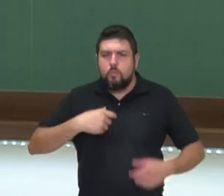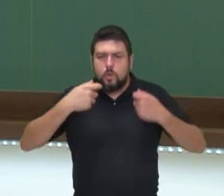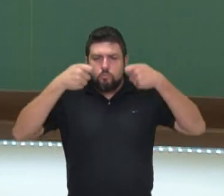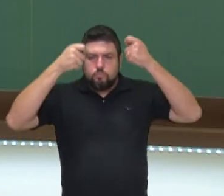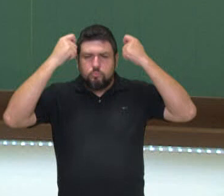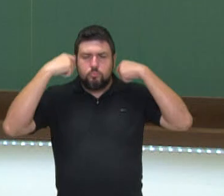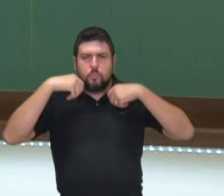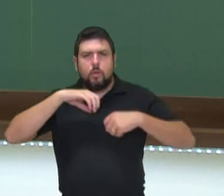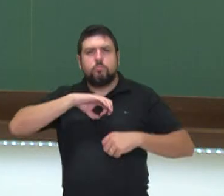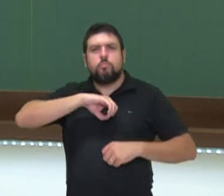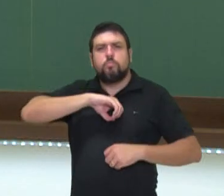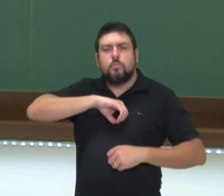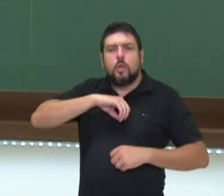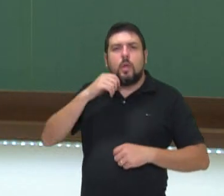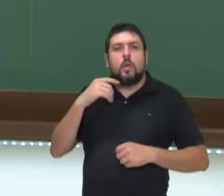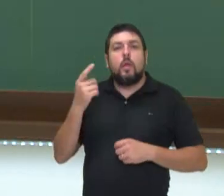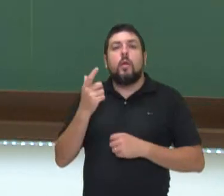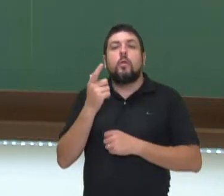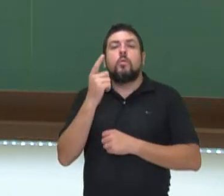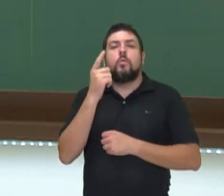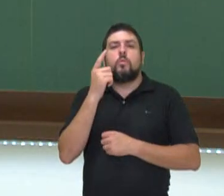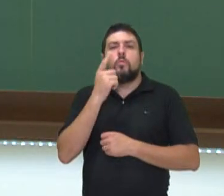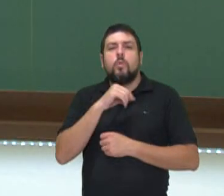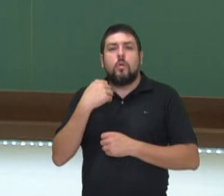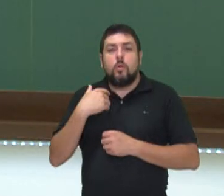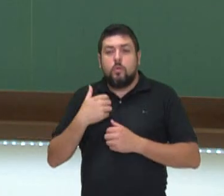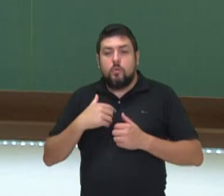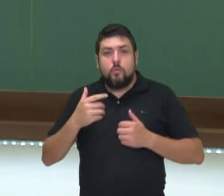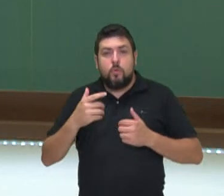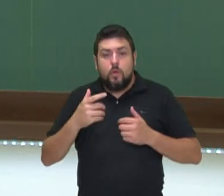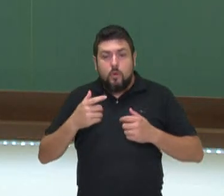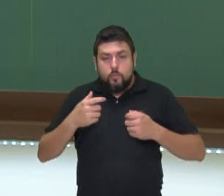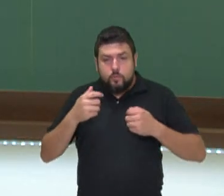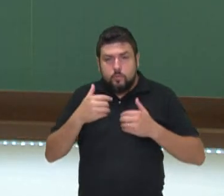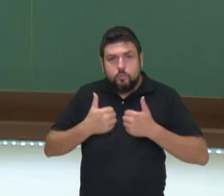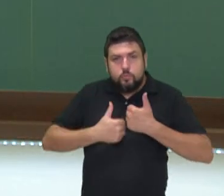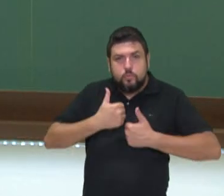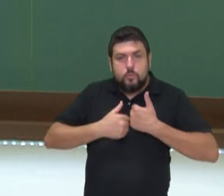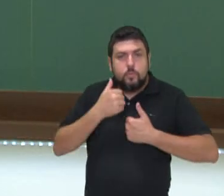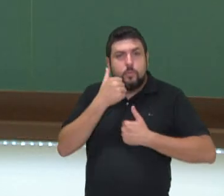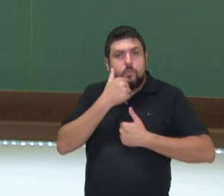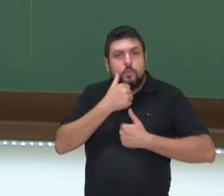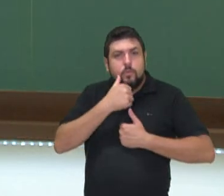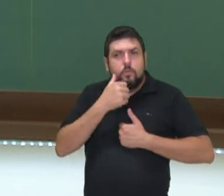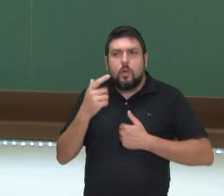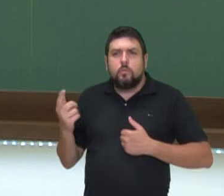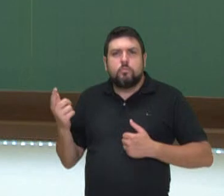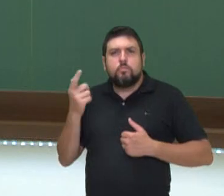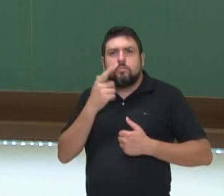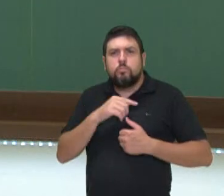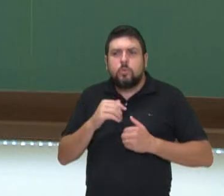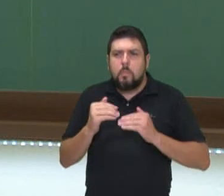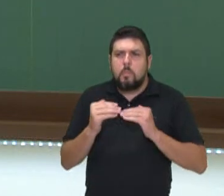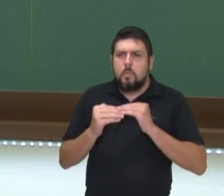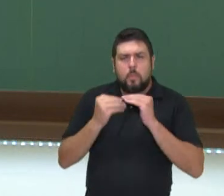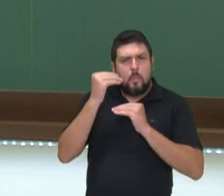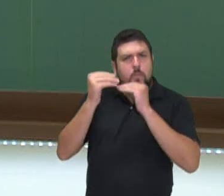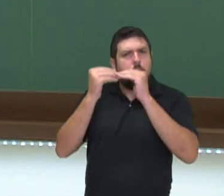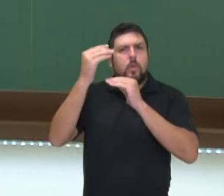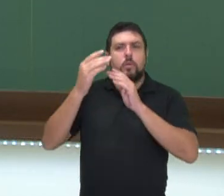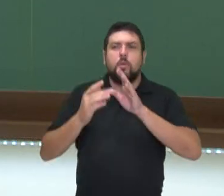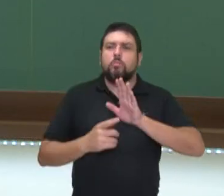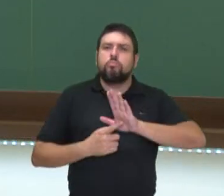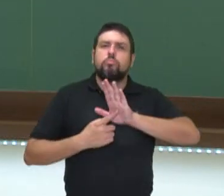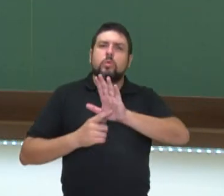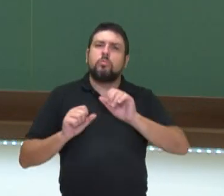Que colocou o futebol feminino, né? No topo, mostrou, né? Todo o